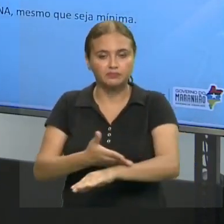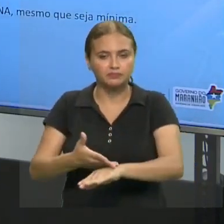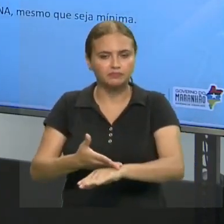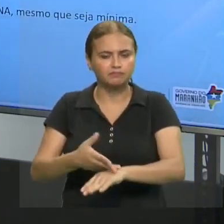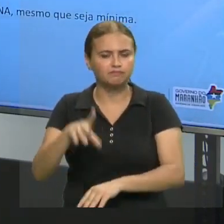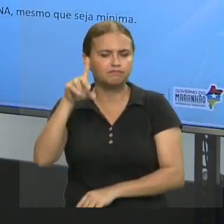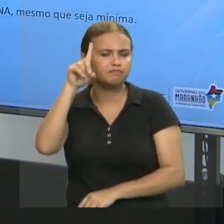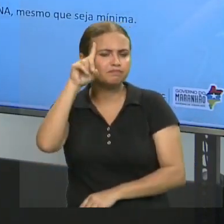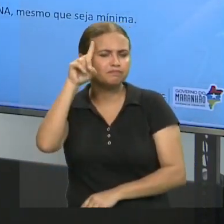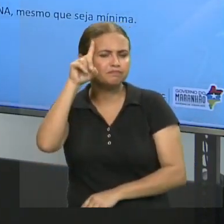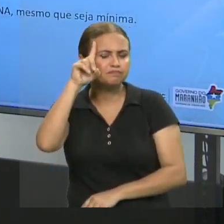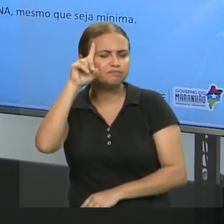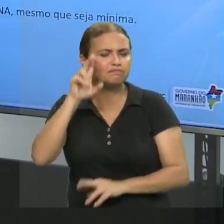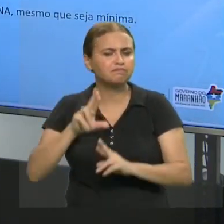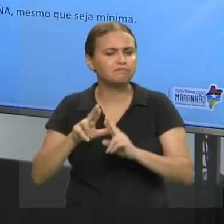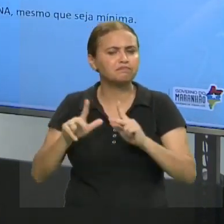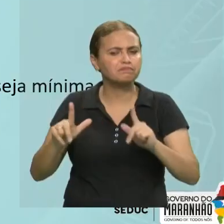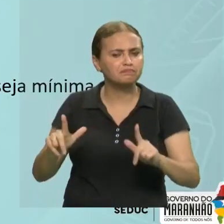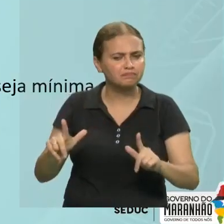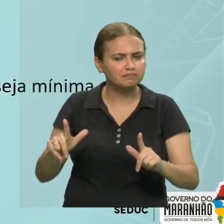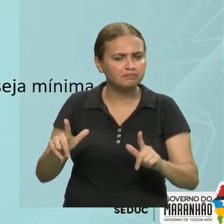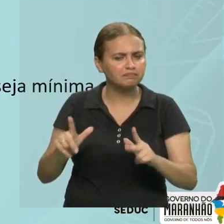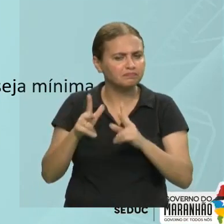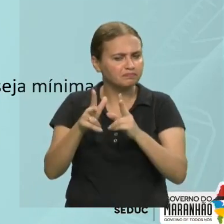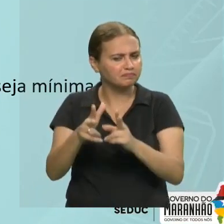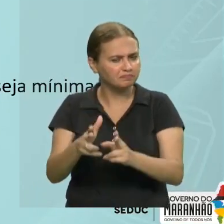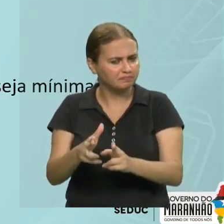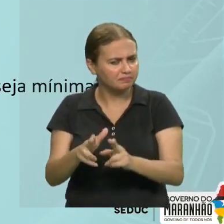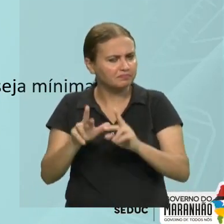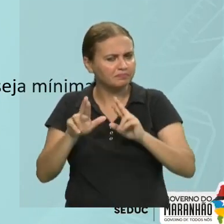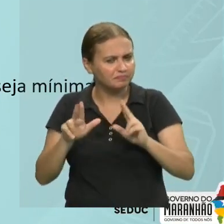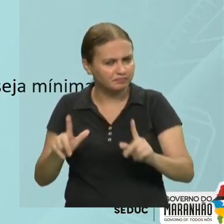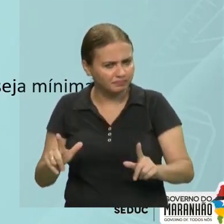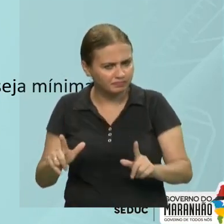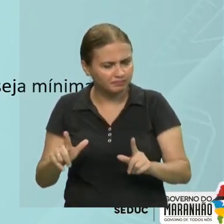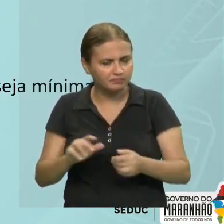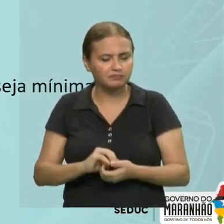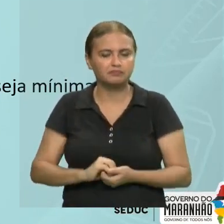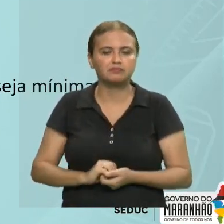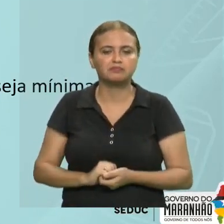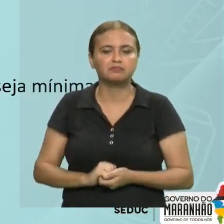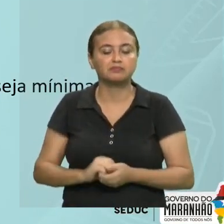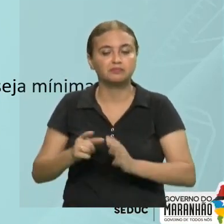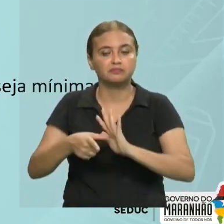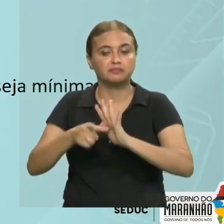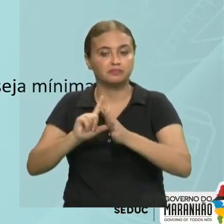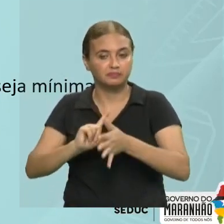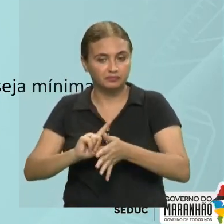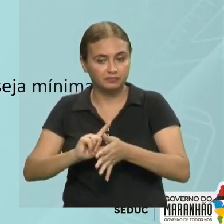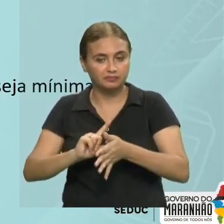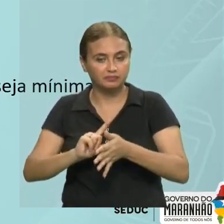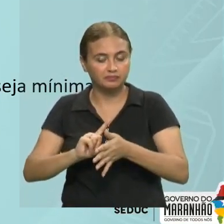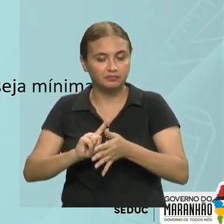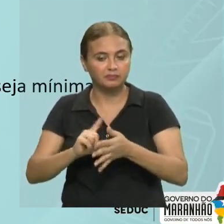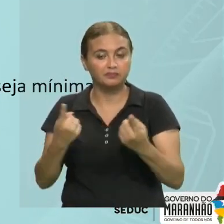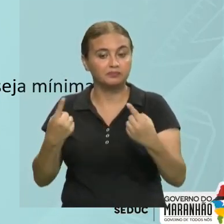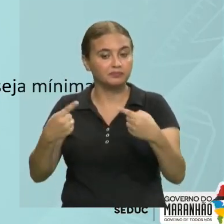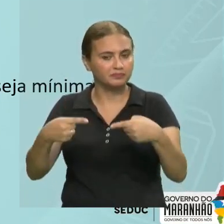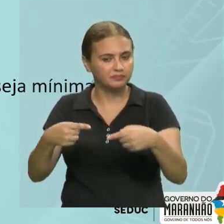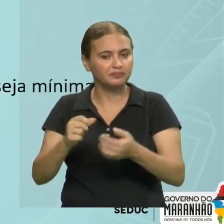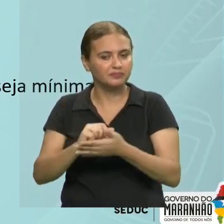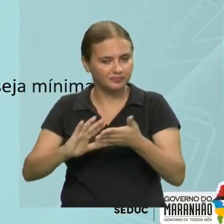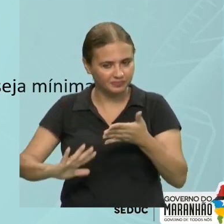e rotina. Qual a diferença entre hábito e rotina? São as mesmas coisas? São coisas diferentes, né? Então, antes disso, a gente vai fazer uma pequena